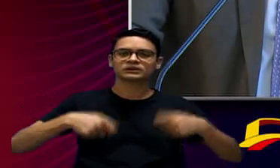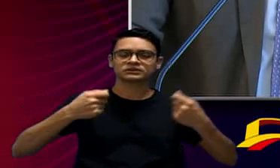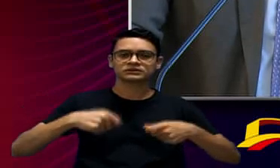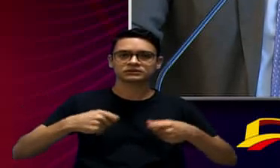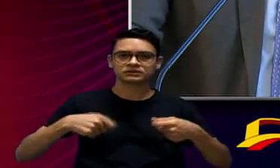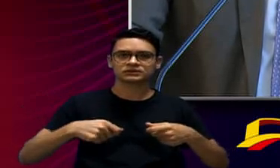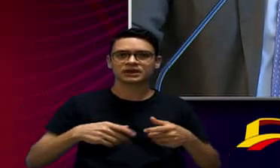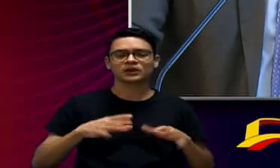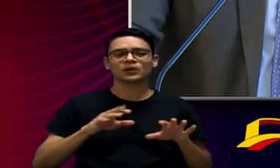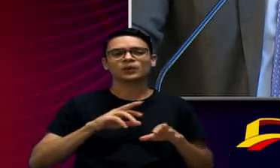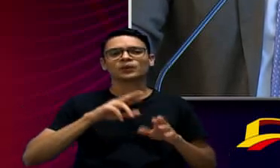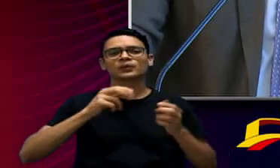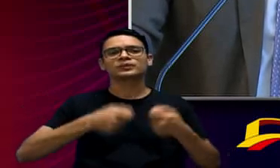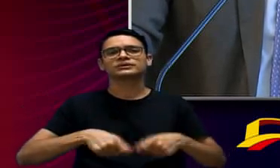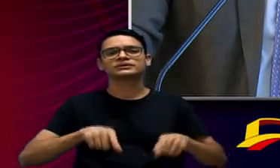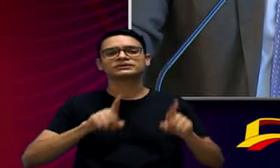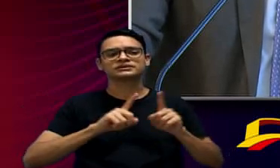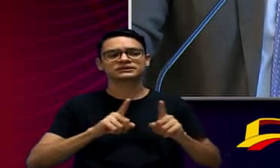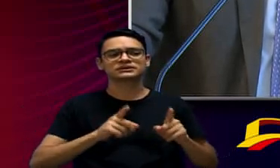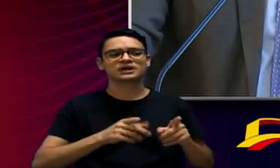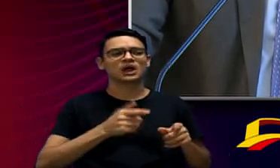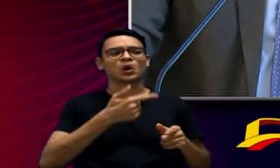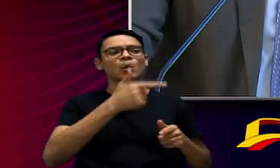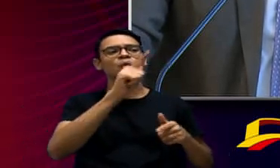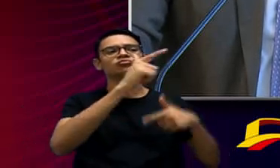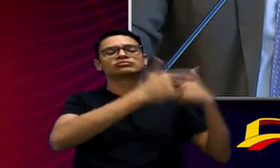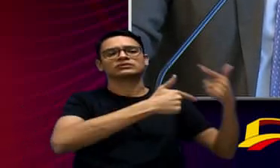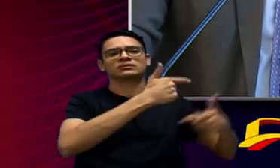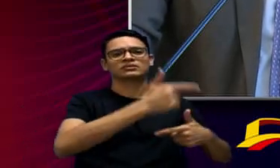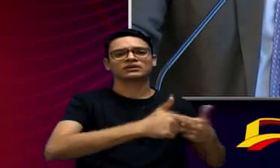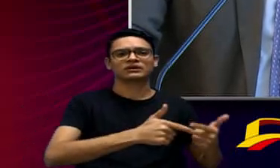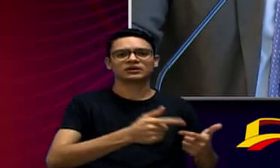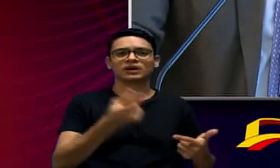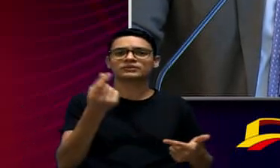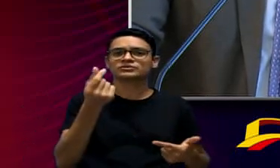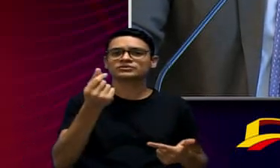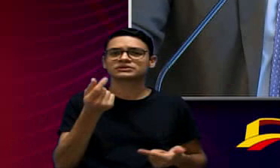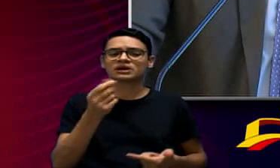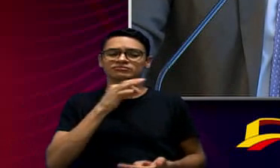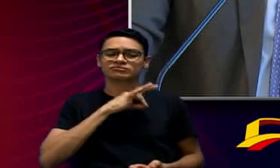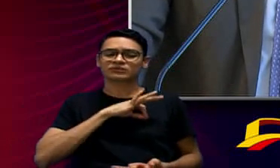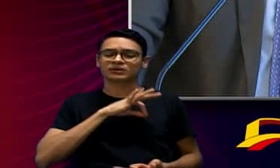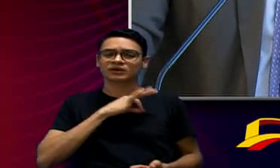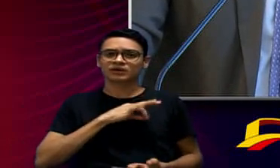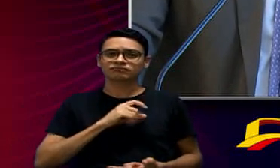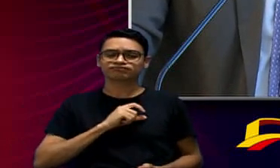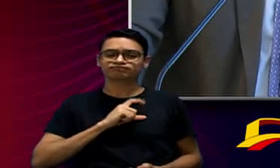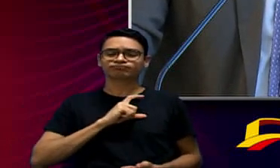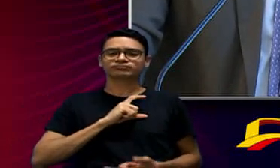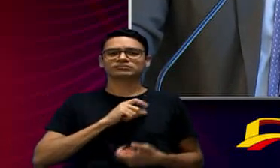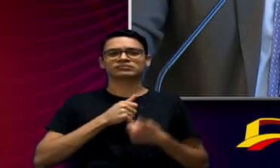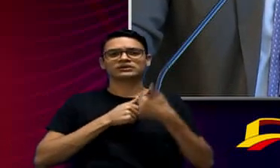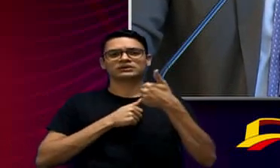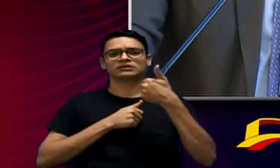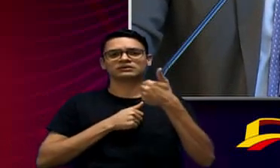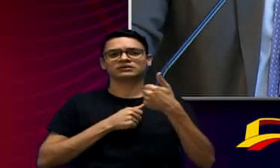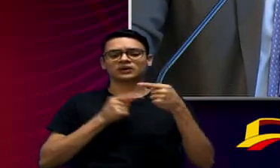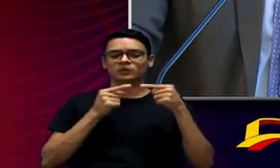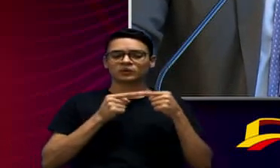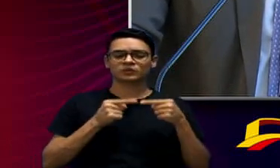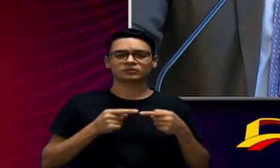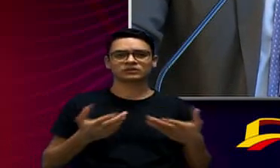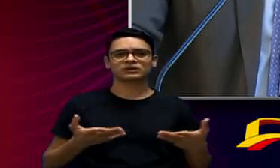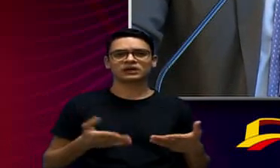o bico, mas que tenha um salário digno, que todo mundo aqui concordou. Mas concordou, por que a gente já não começa a pressionar o